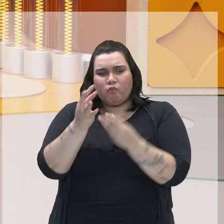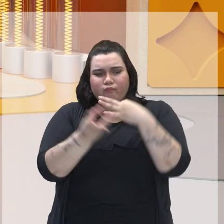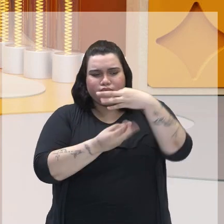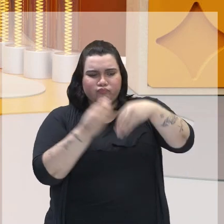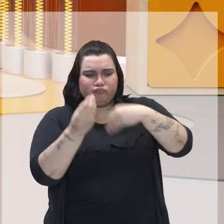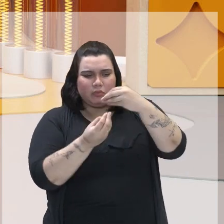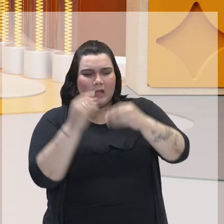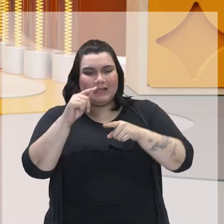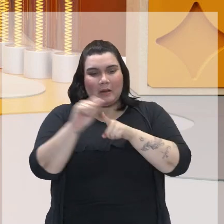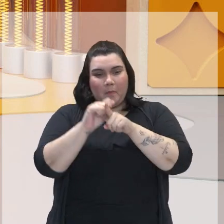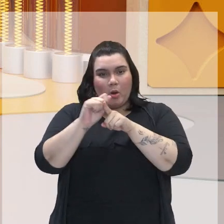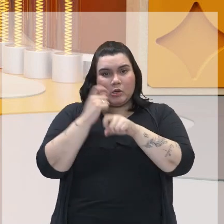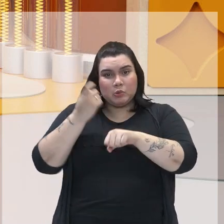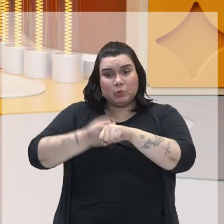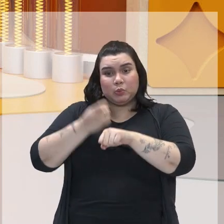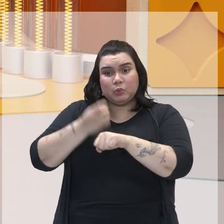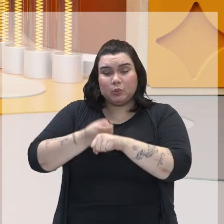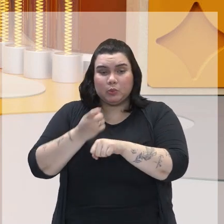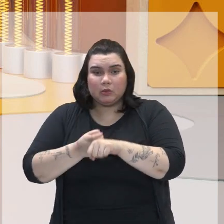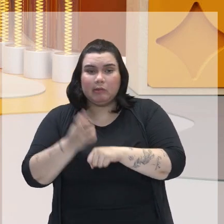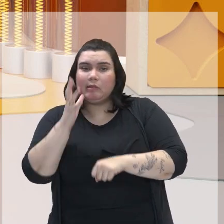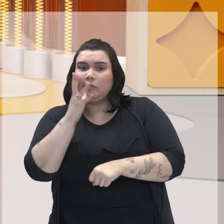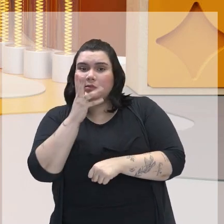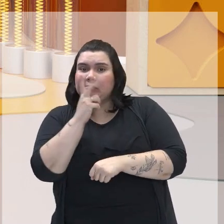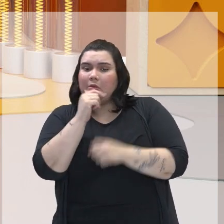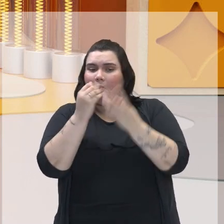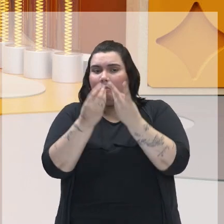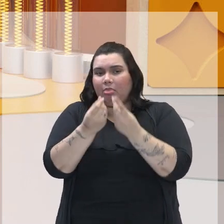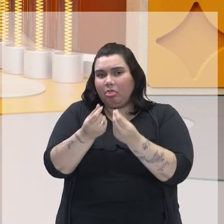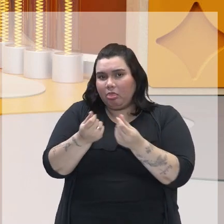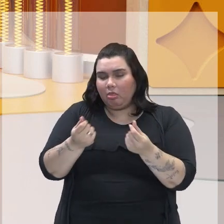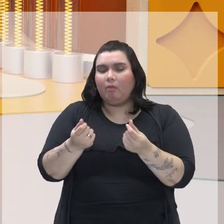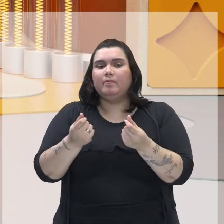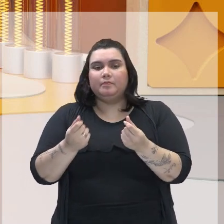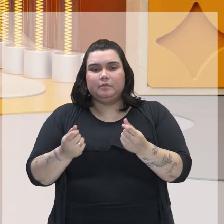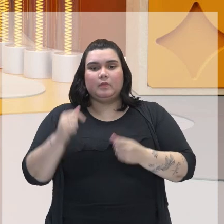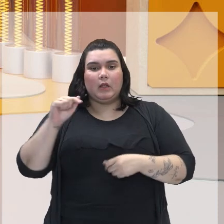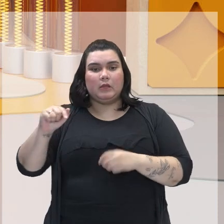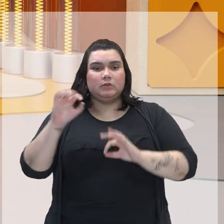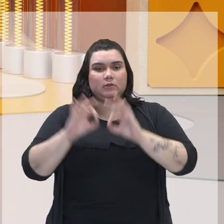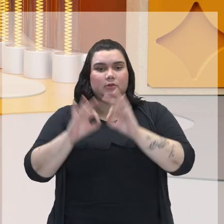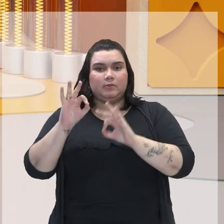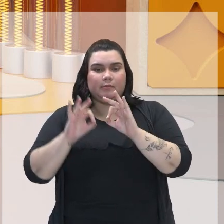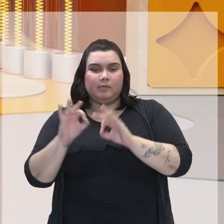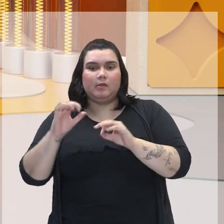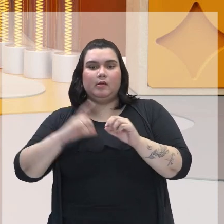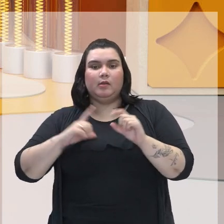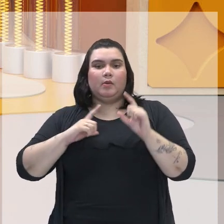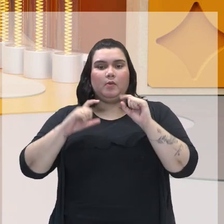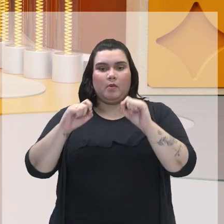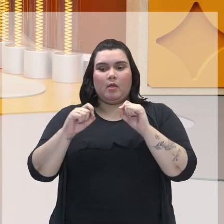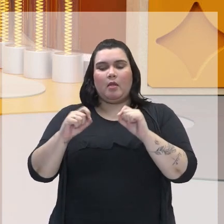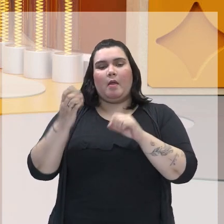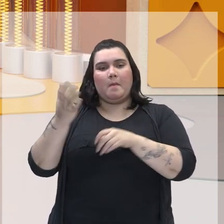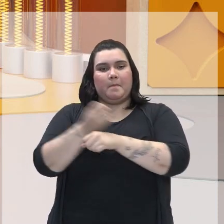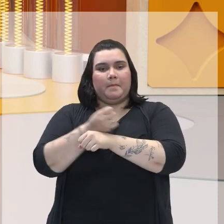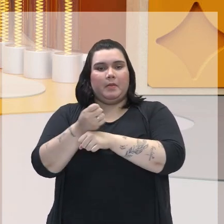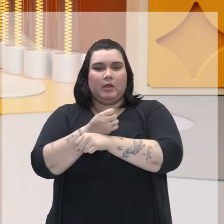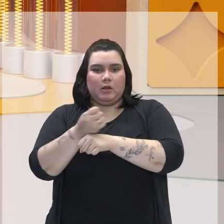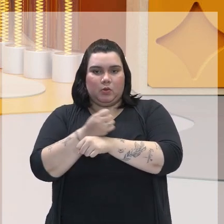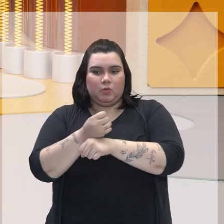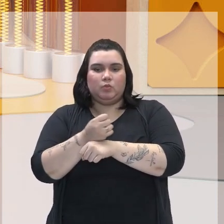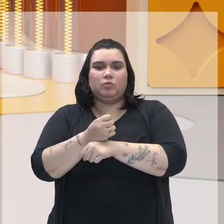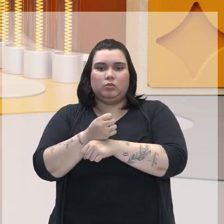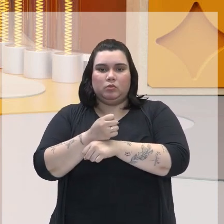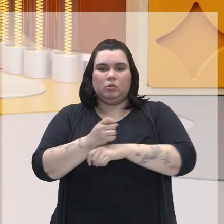borracha mais resistente e que ela demore mais a se estragar. Então, esse processo de vulcanização dava uma vida maior ao Cernambi,